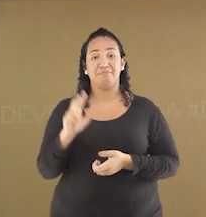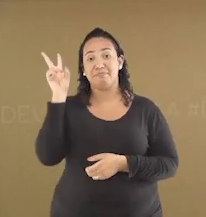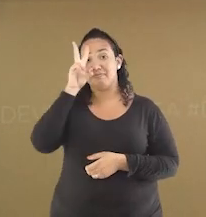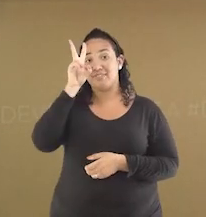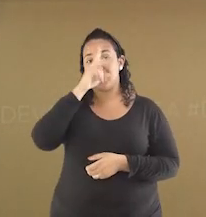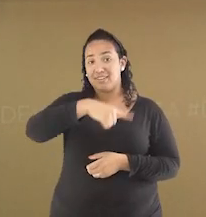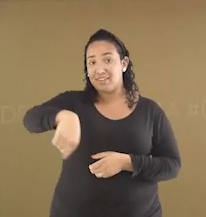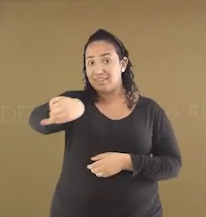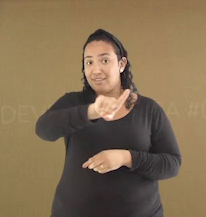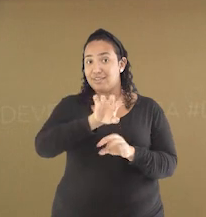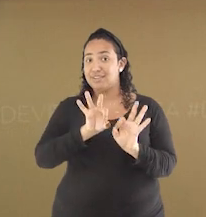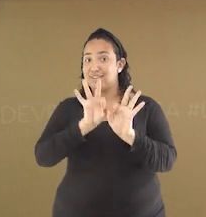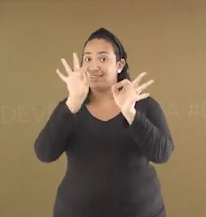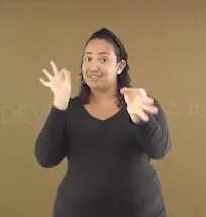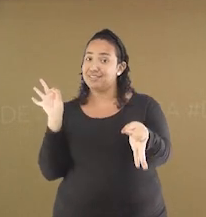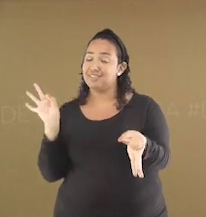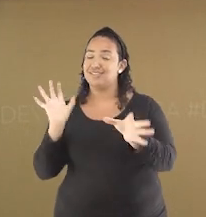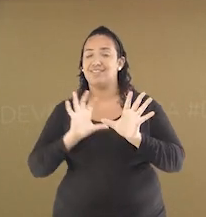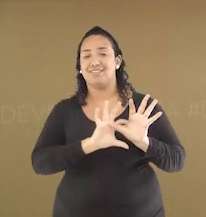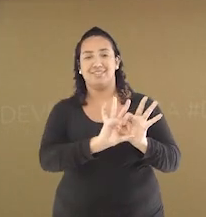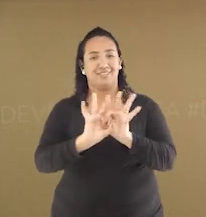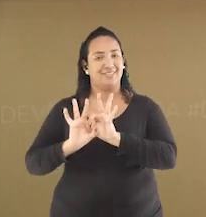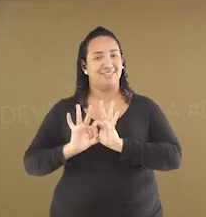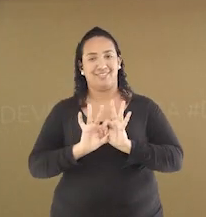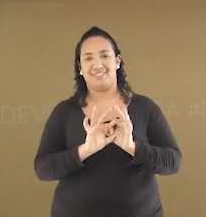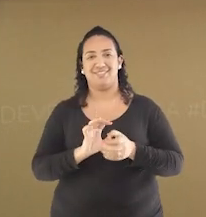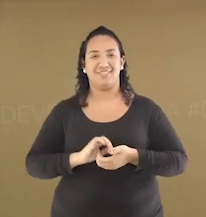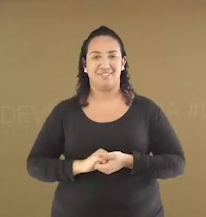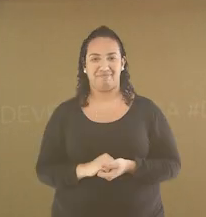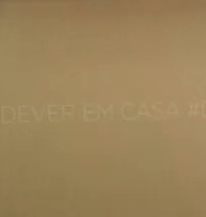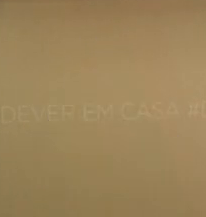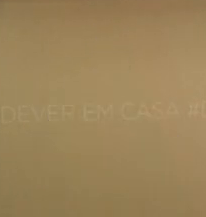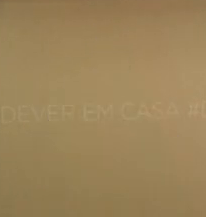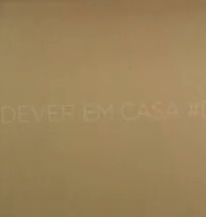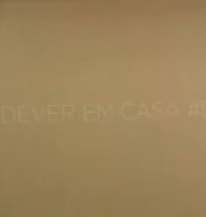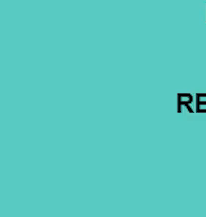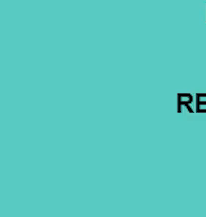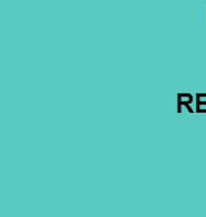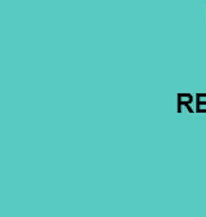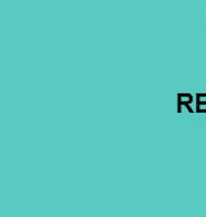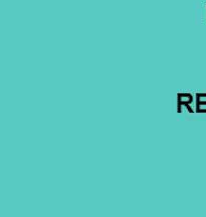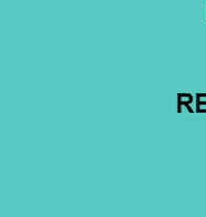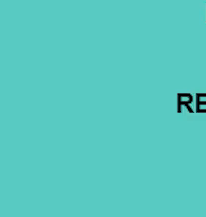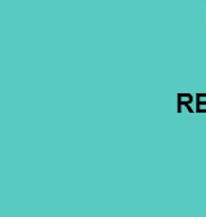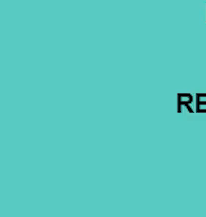E não esqueça, mesmo distantes, estamos juntos.